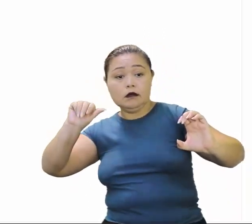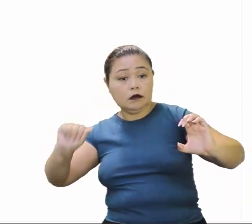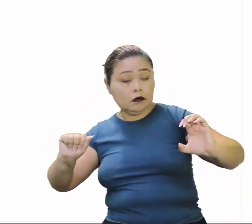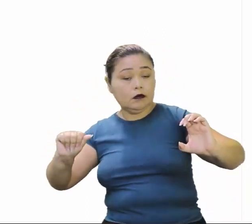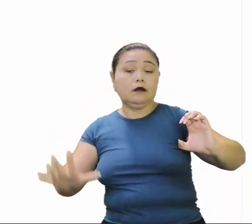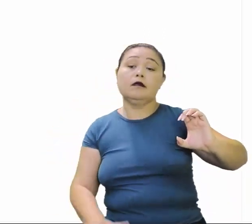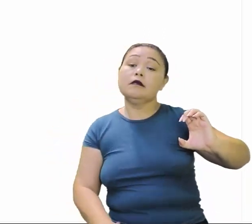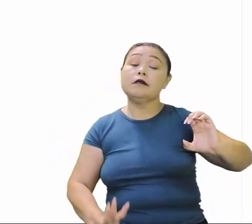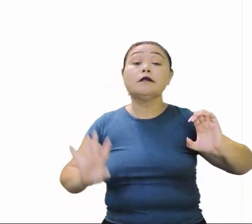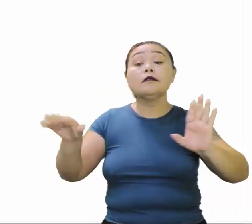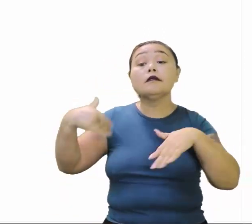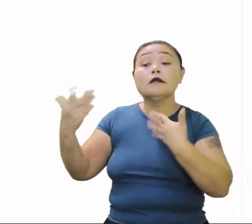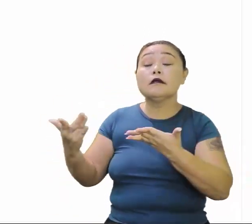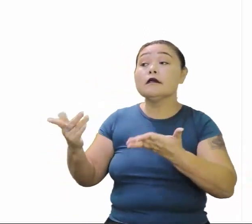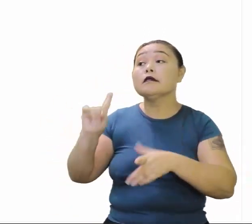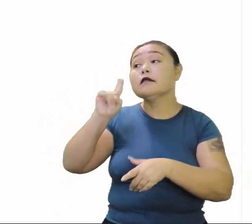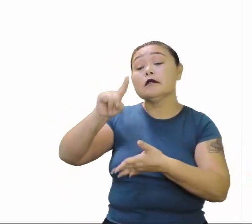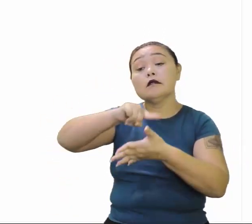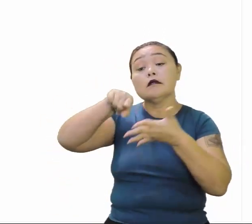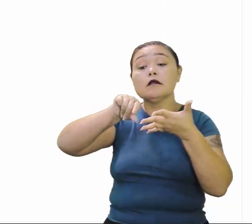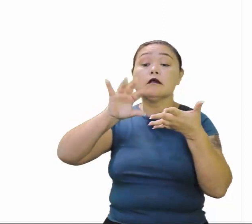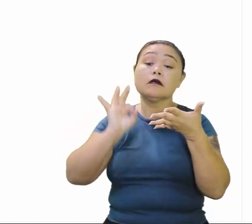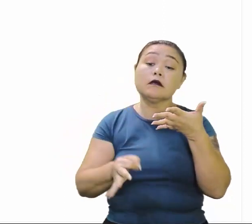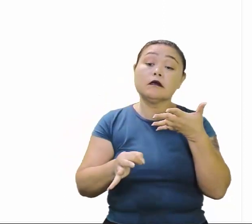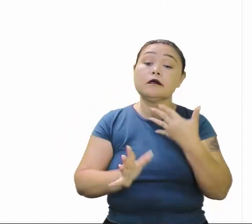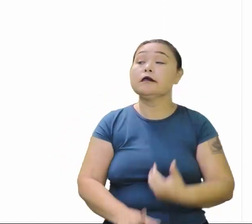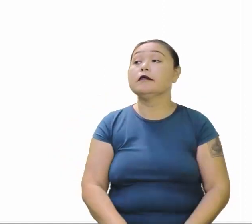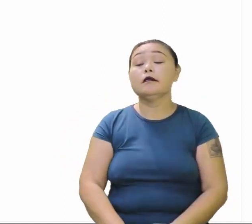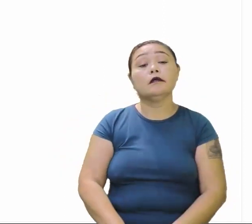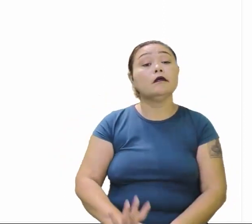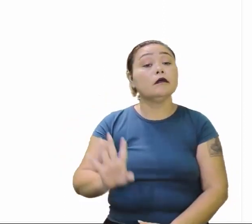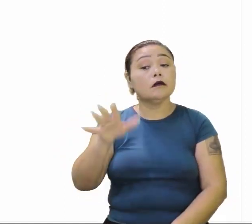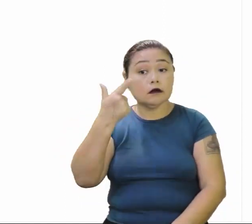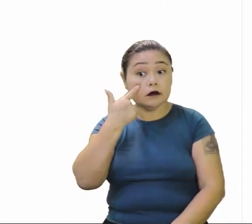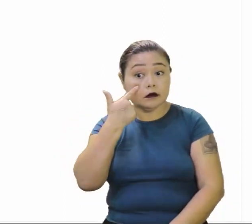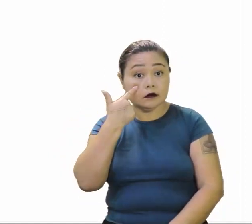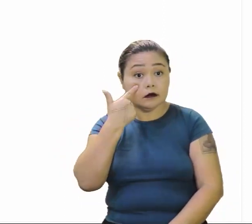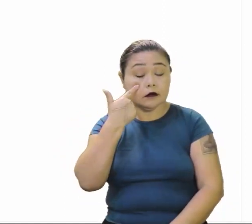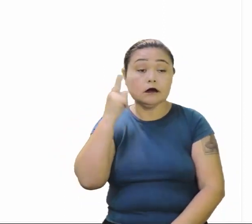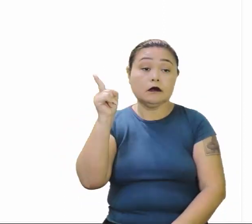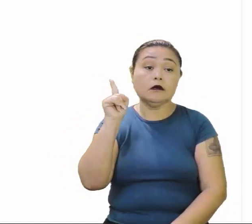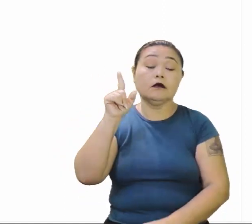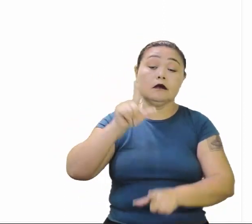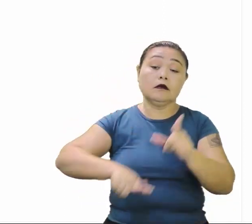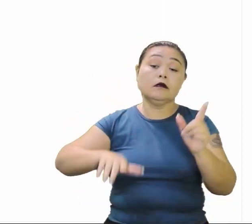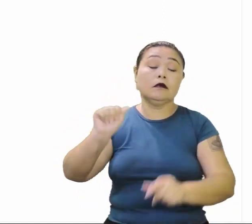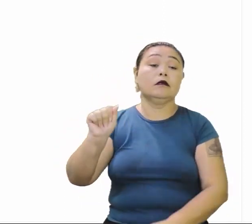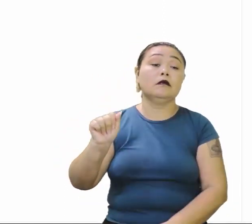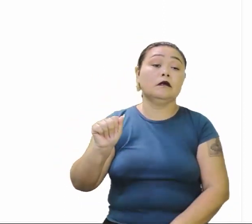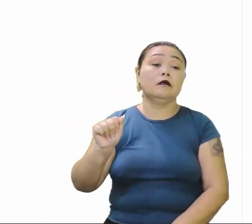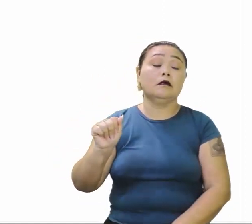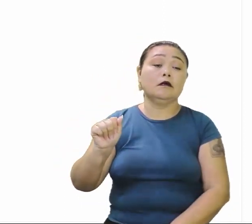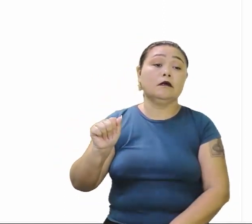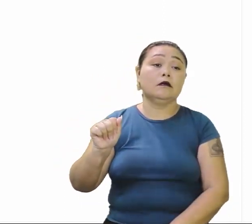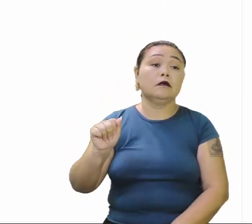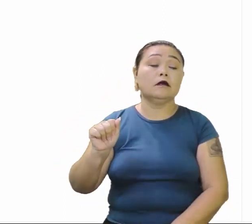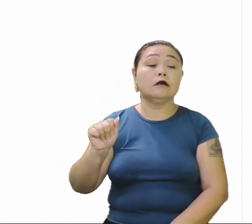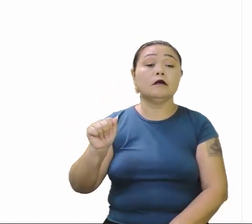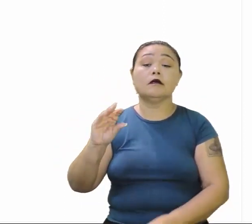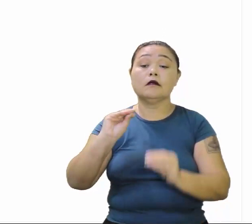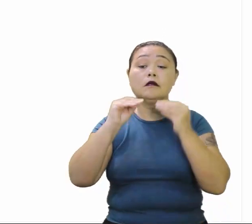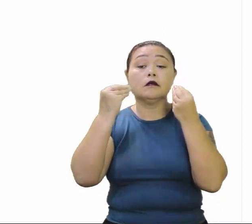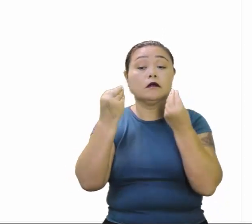densidade de A. E aí, qual a resposta correta? Você quer ver? A letra A, a